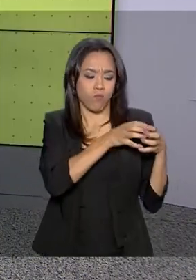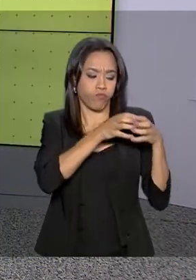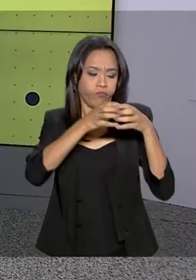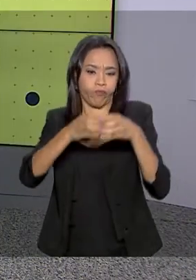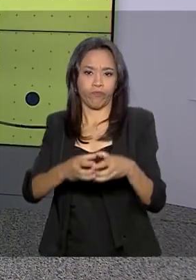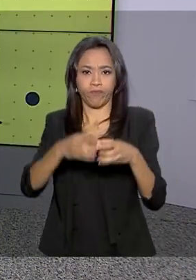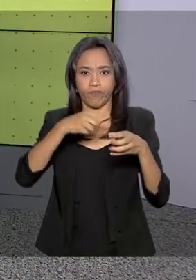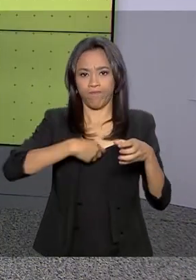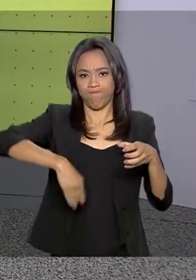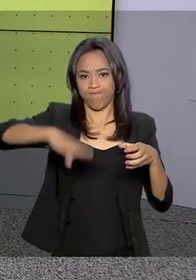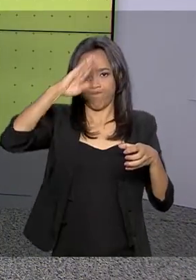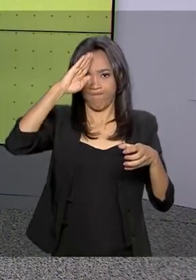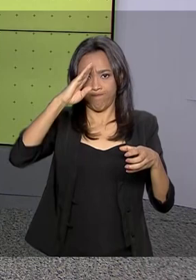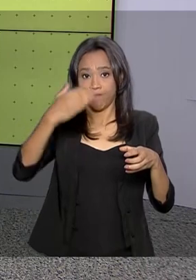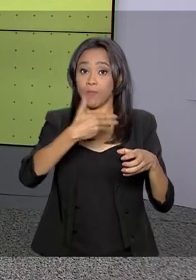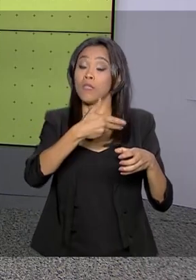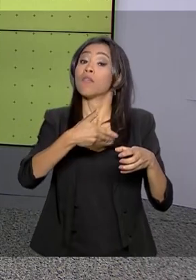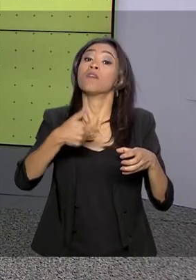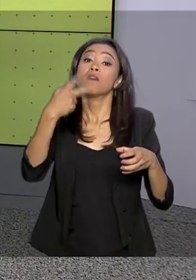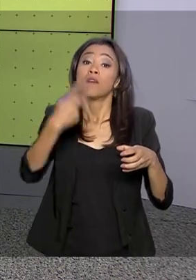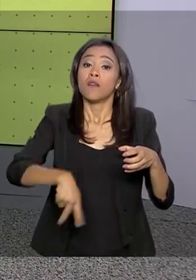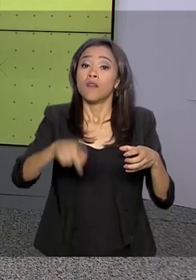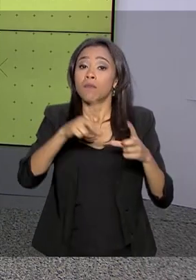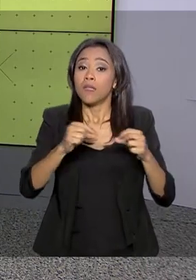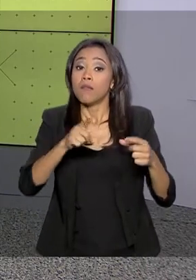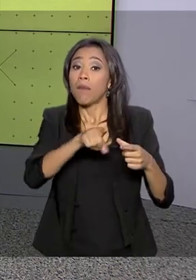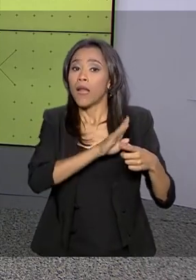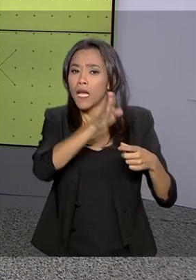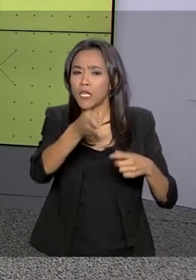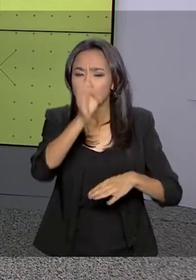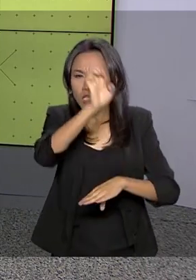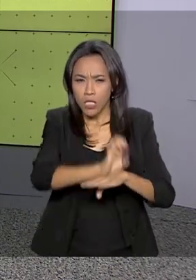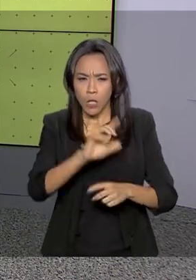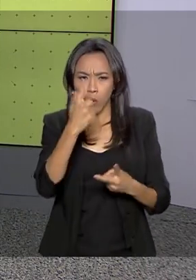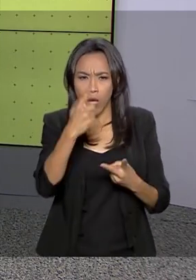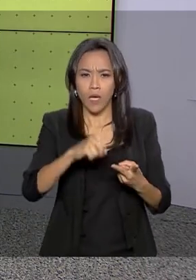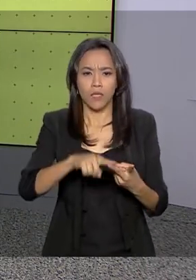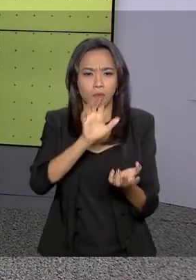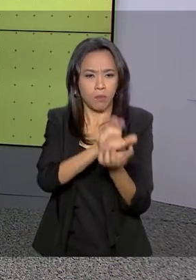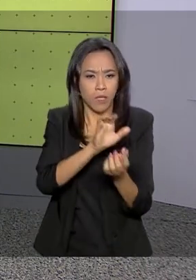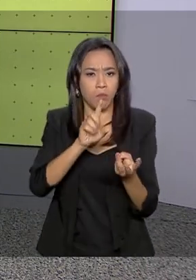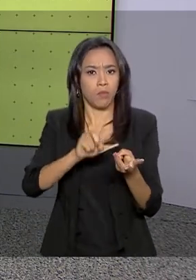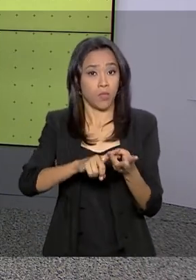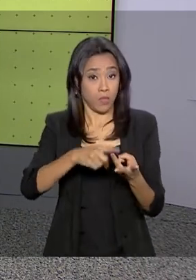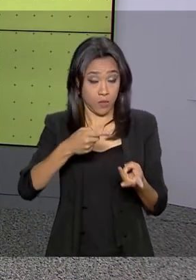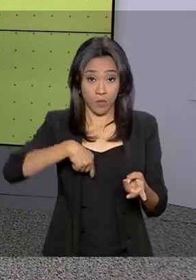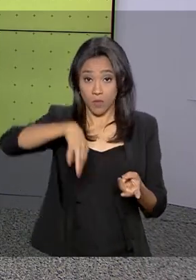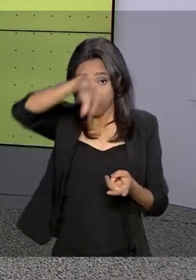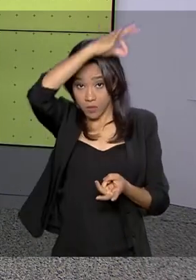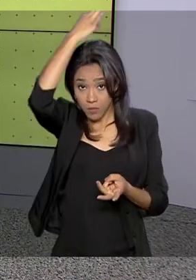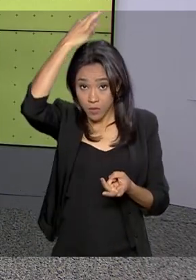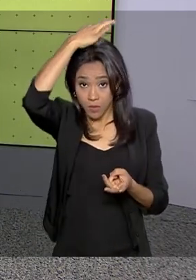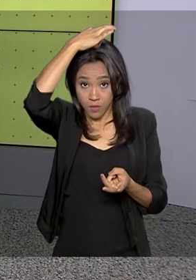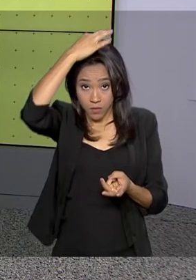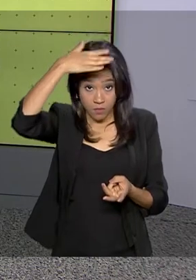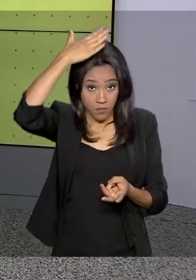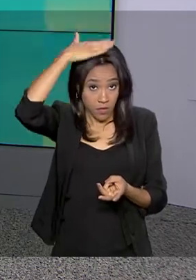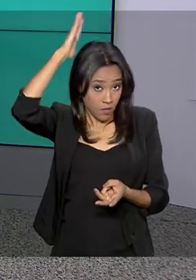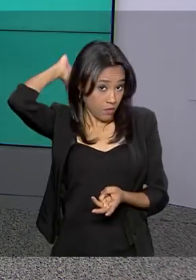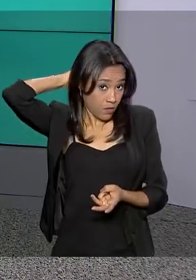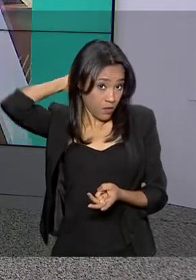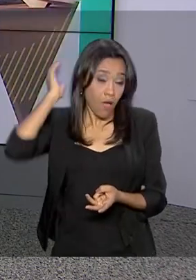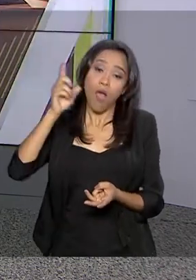Segurança Pública nas ações de combate ao crime nos estados de Goiás, Pernambuco, Pará, Espírito Santo e Paraná. A ação